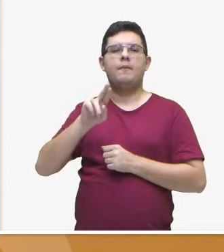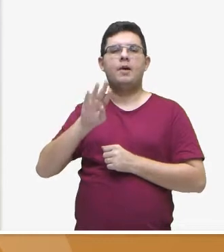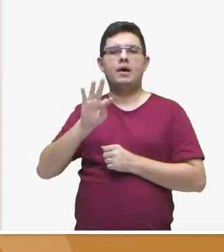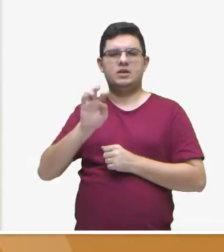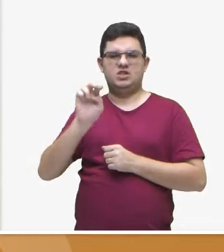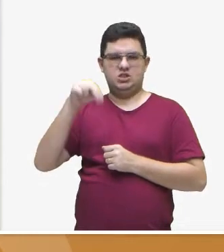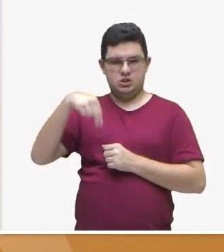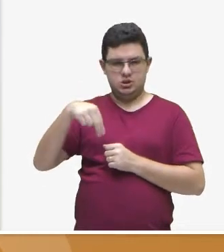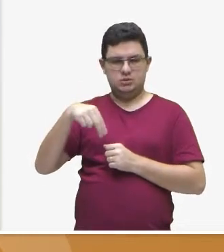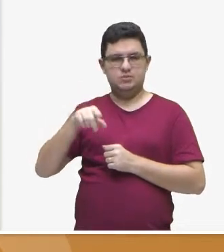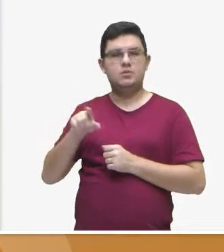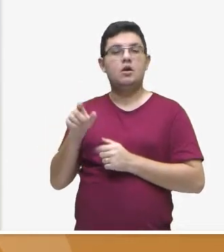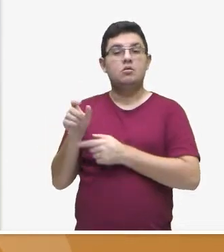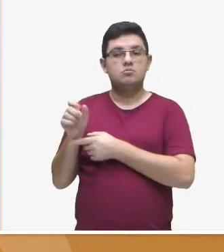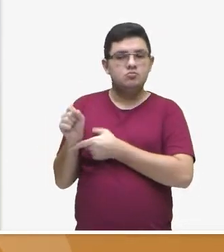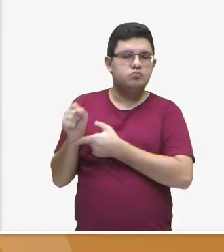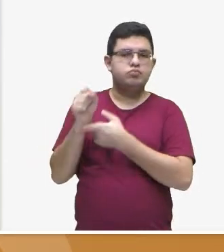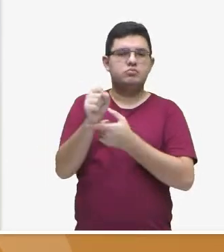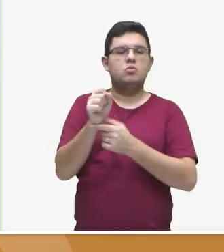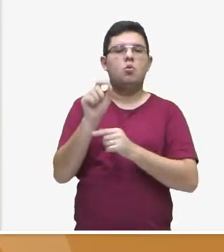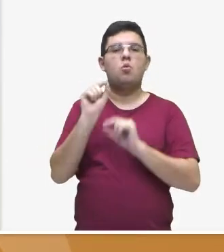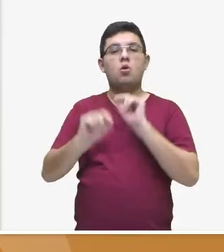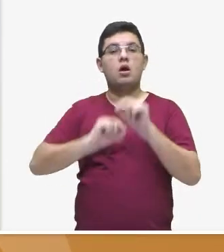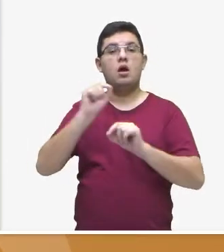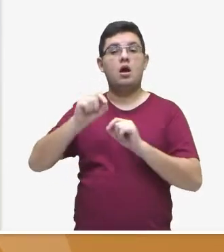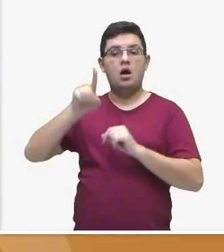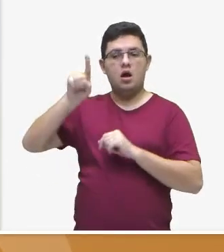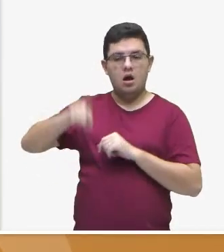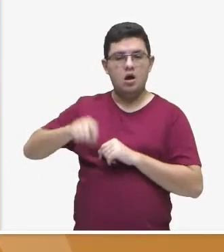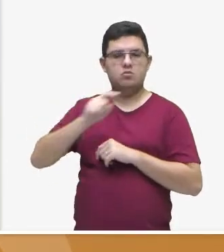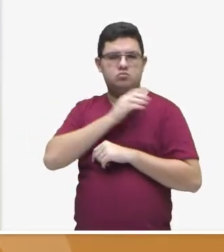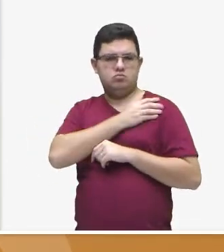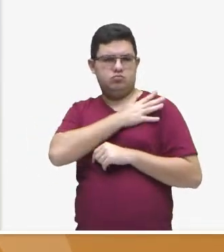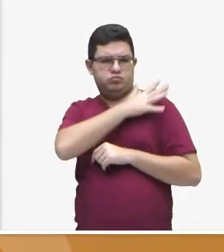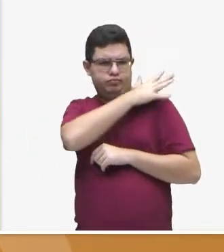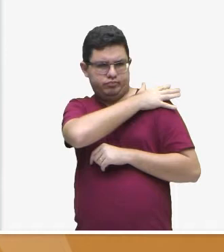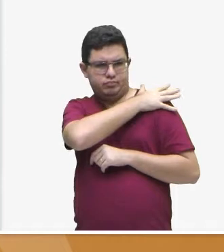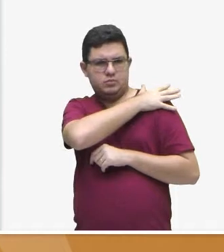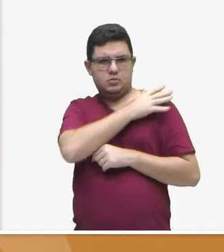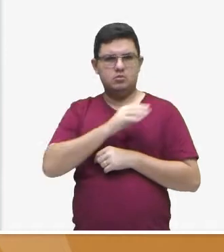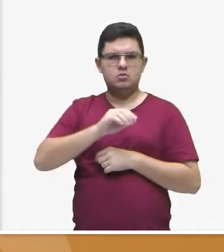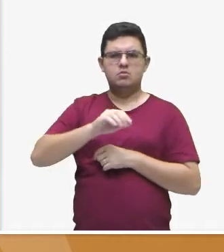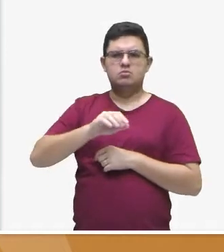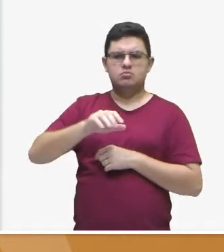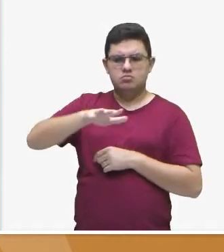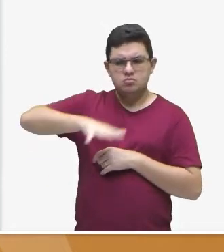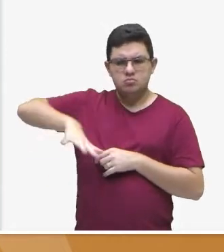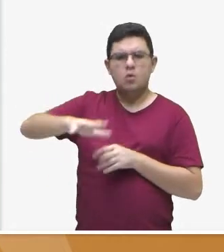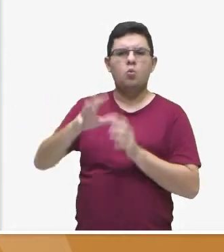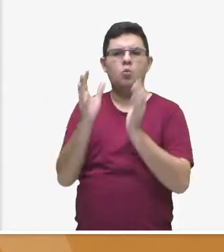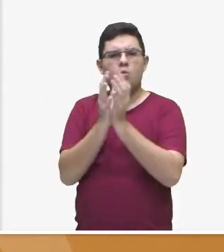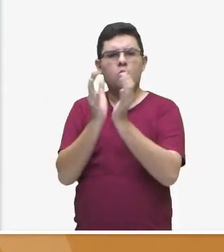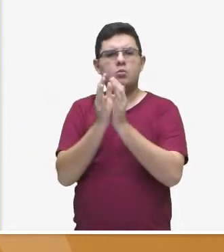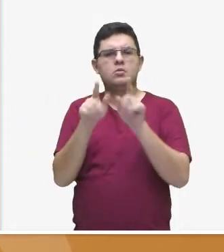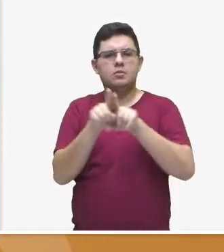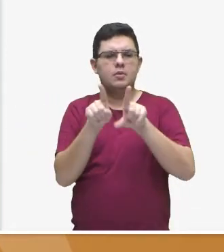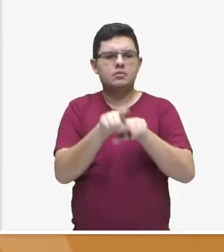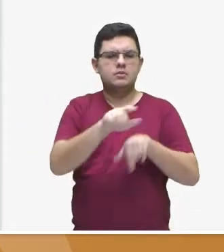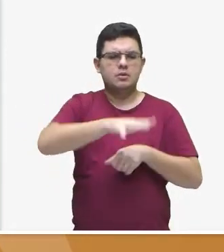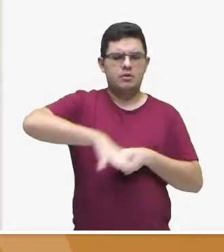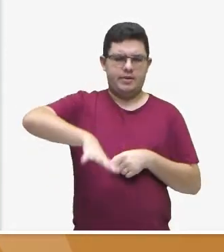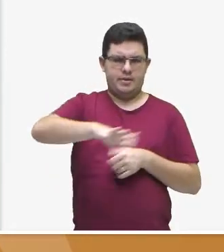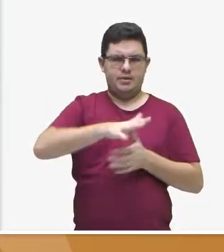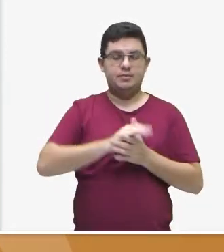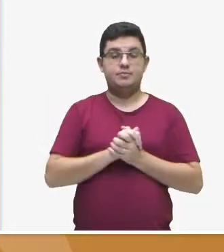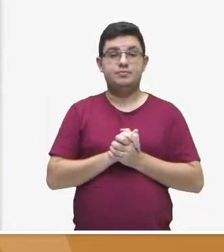geral, nomeando o capitão-mor da esquadra e das terras coloniais, visando efetivar